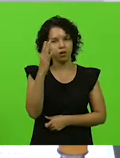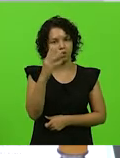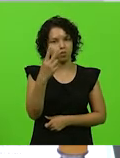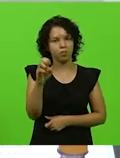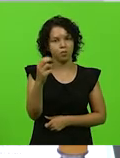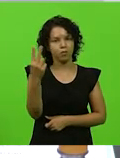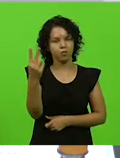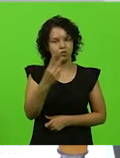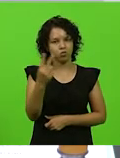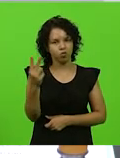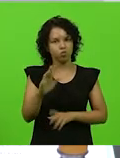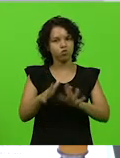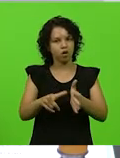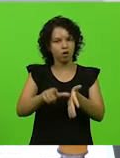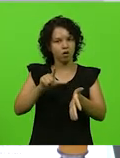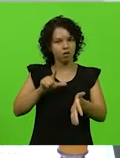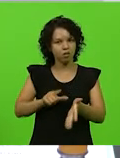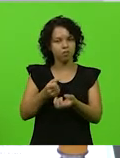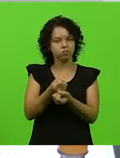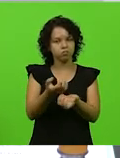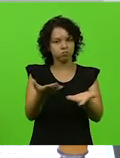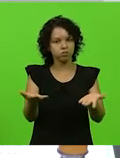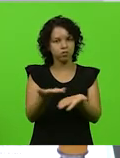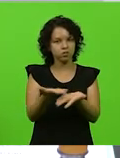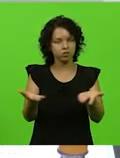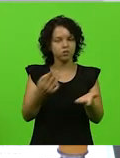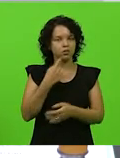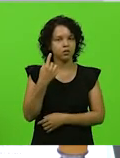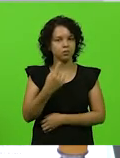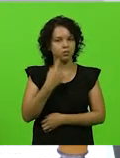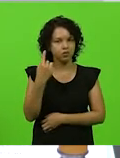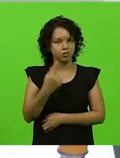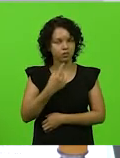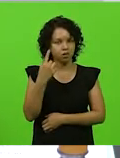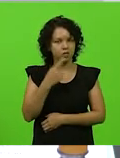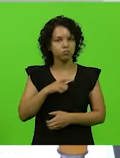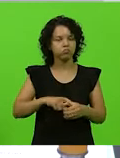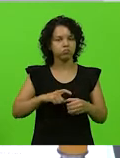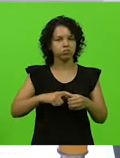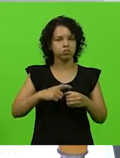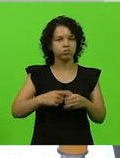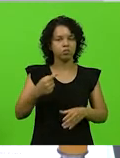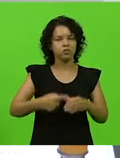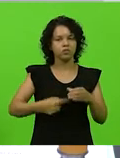previamente aos senhores deputados membros dessa comissão